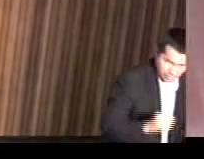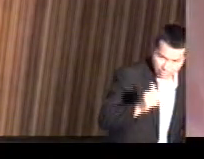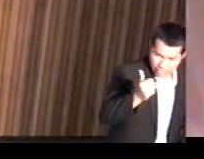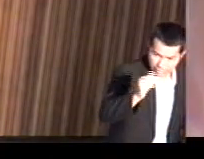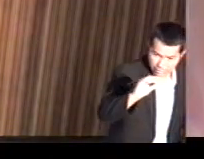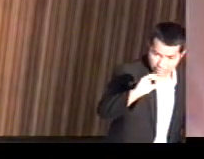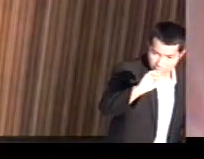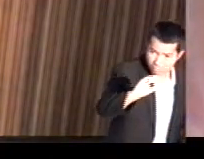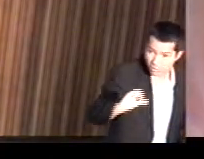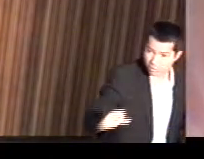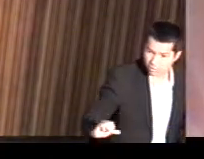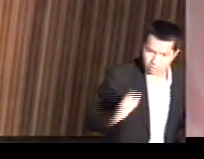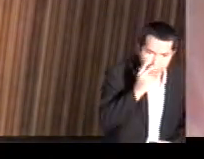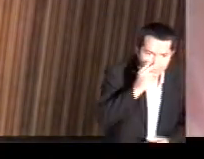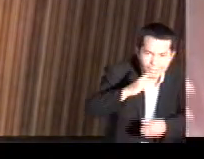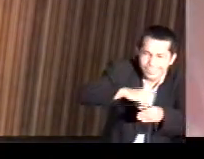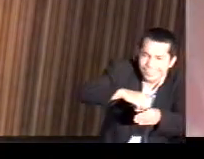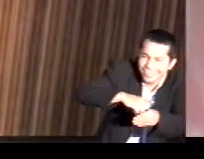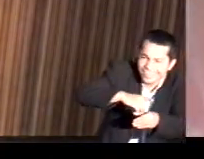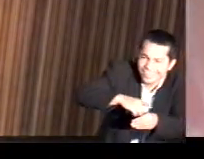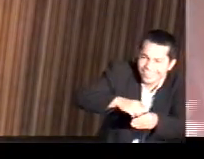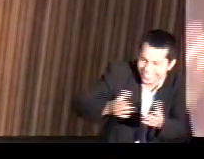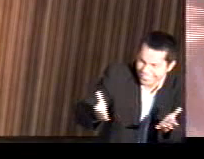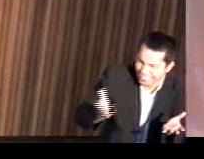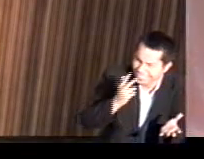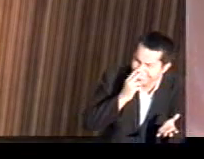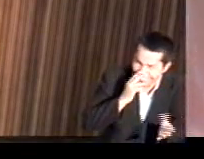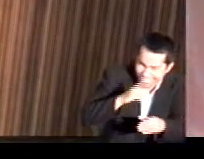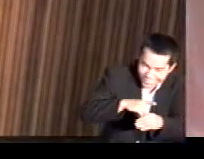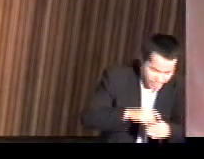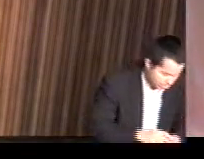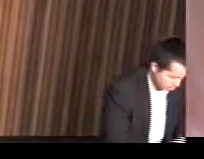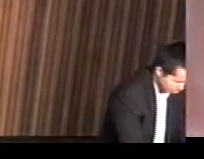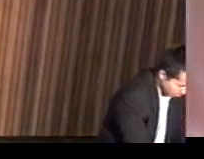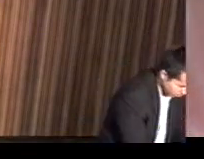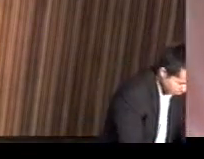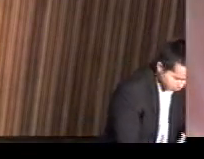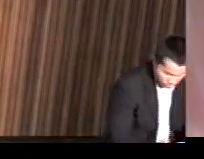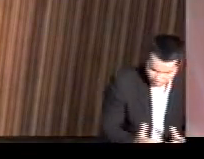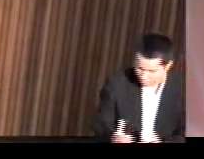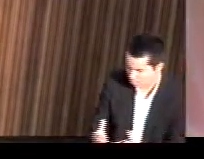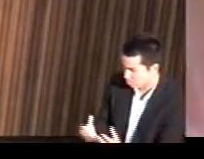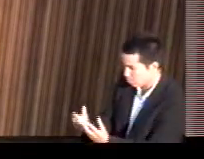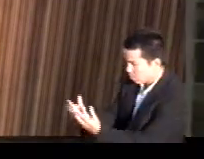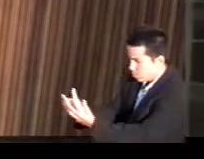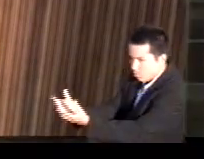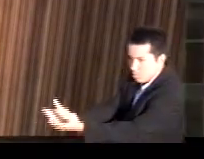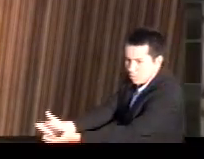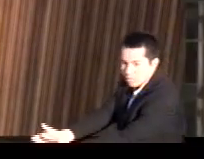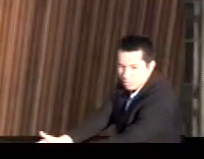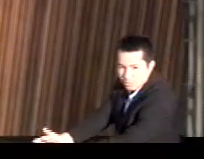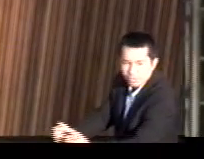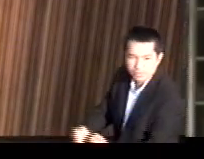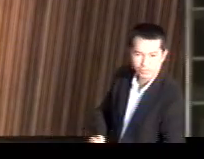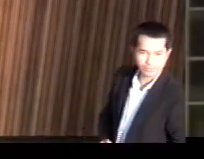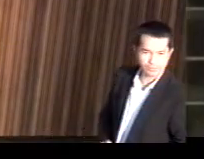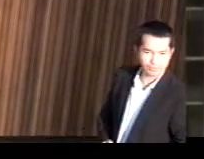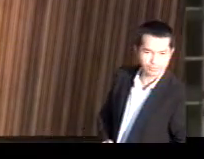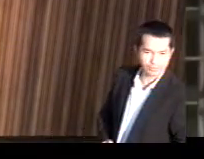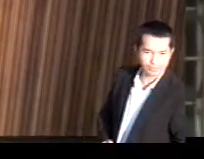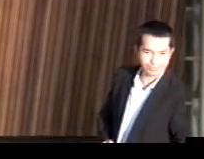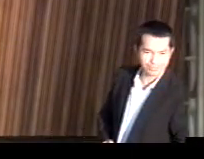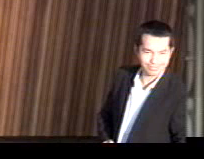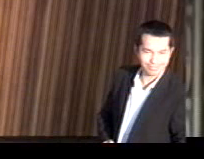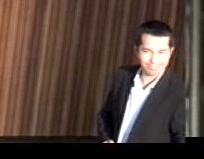gratidão e louvor. E nós olhamos para essa história sob 3 pontos de vista. O primeiro ponto de vista foi o de